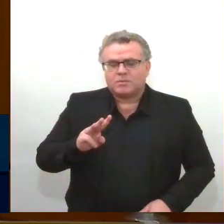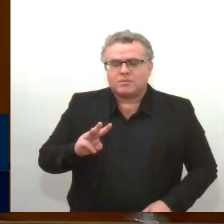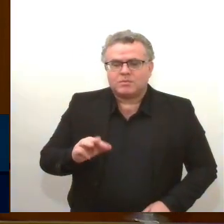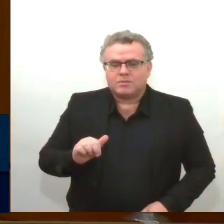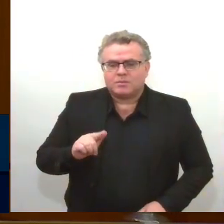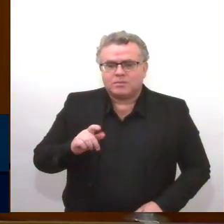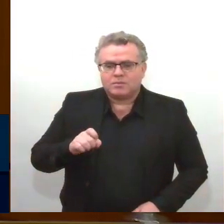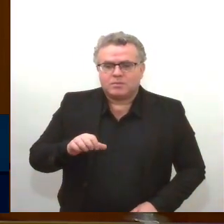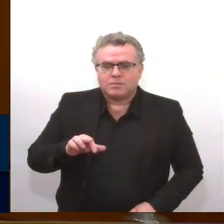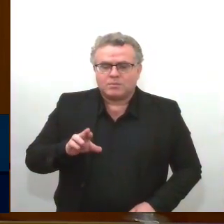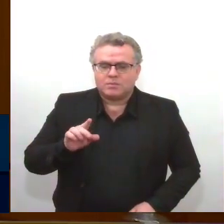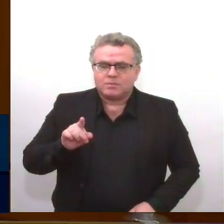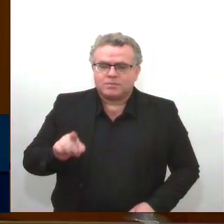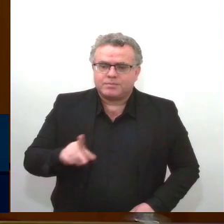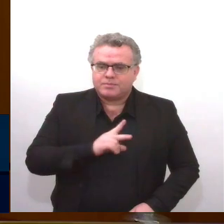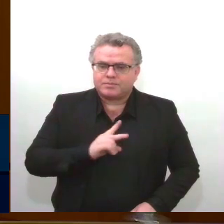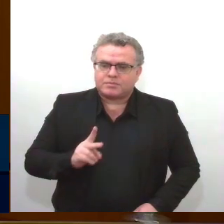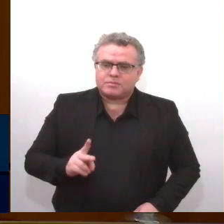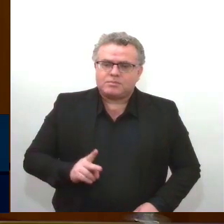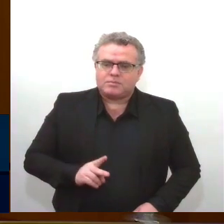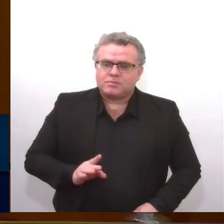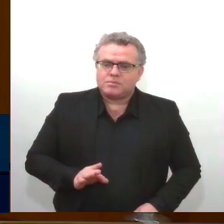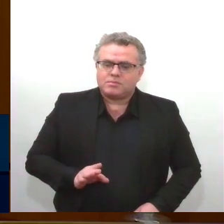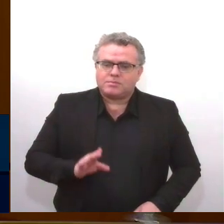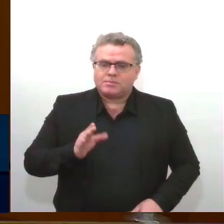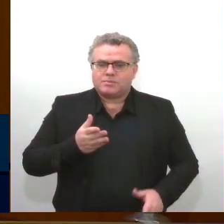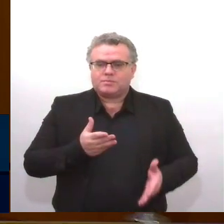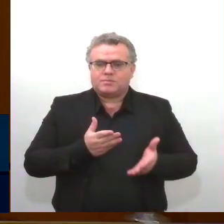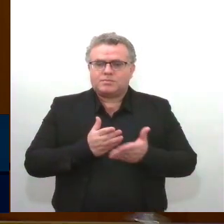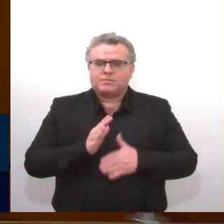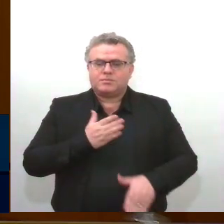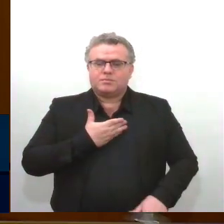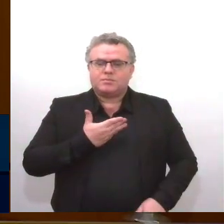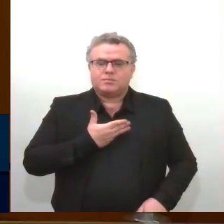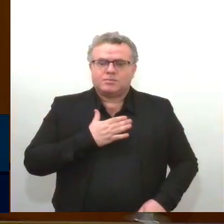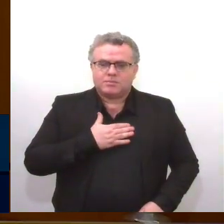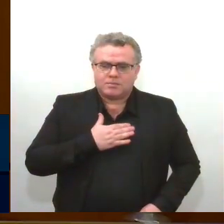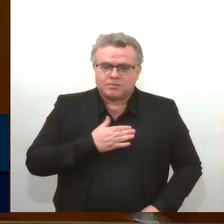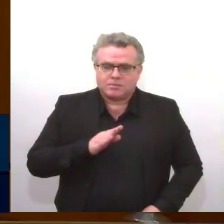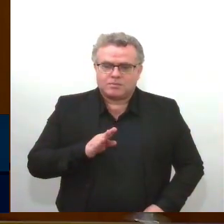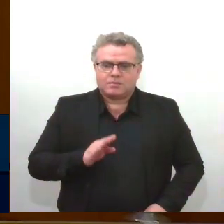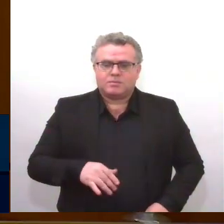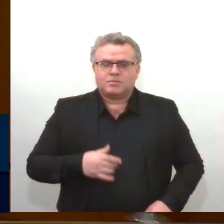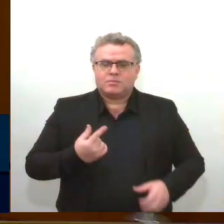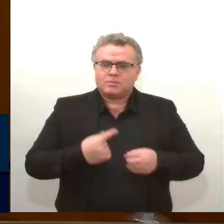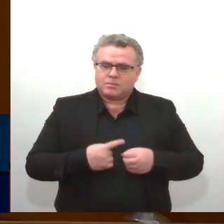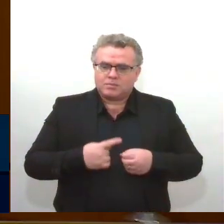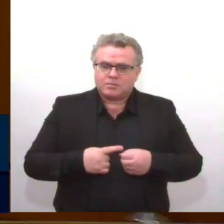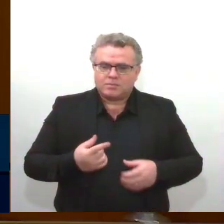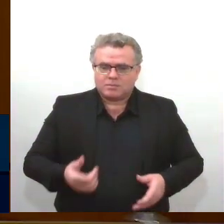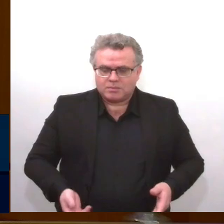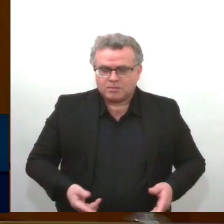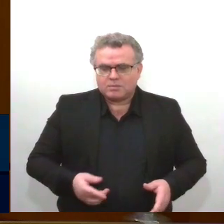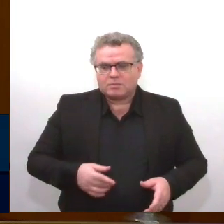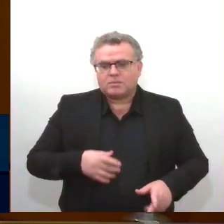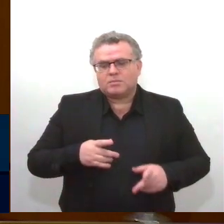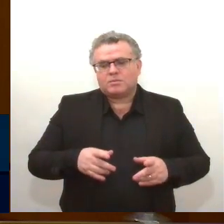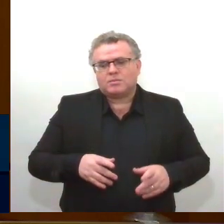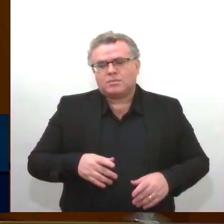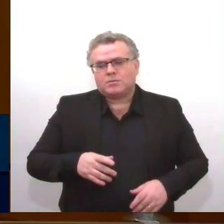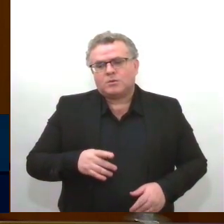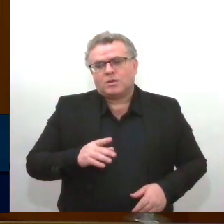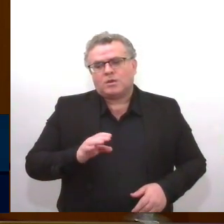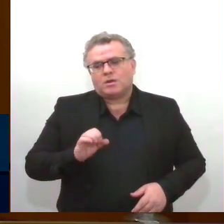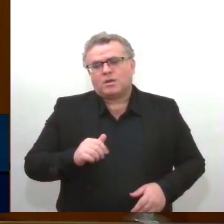eleito amigo nosso bolo do povoado Candeias bolo é uma referência de lealdade de tradição com a